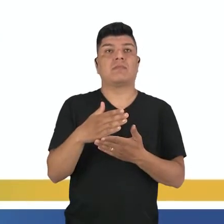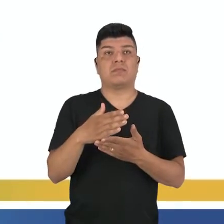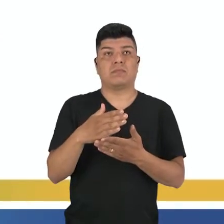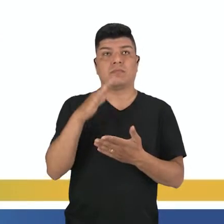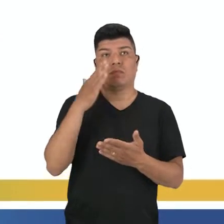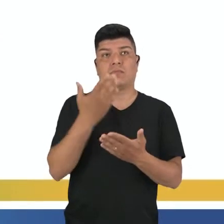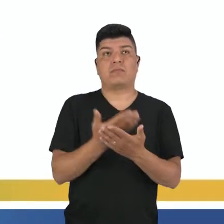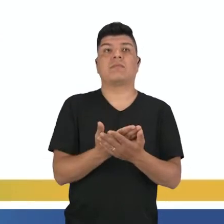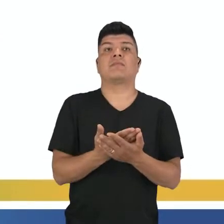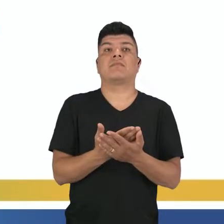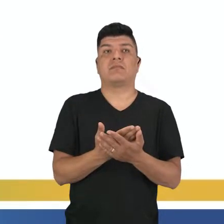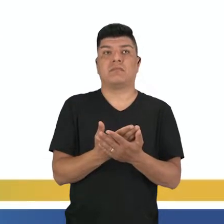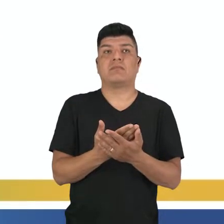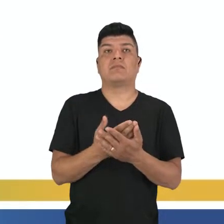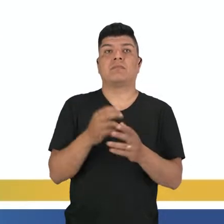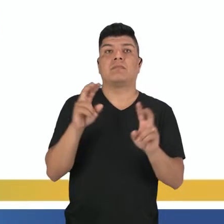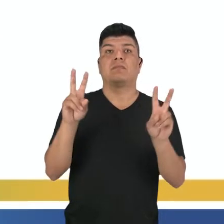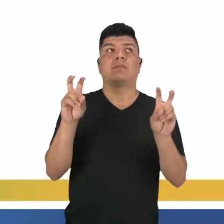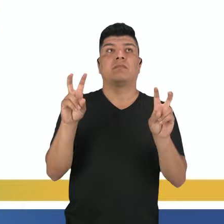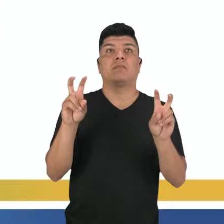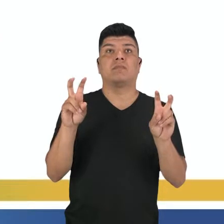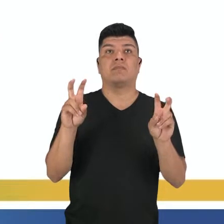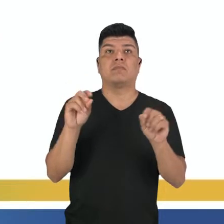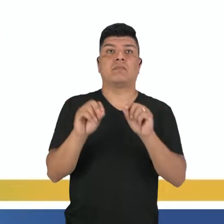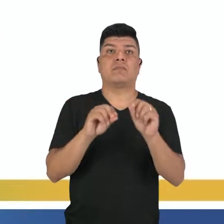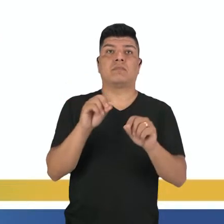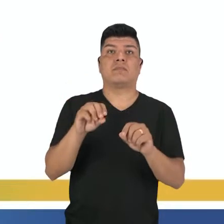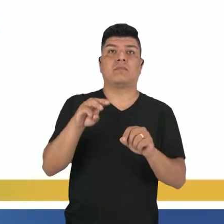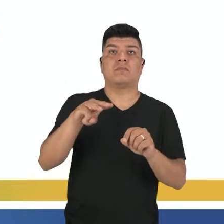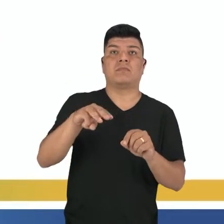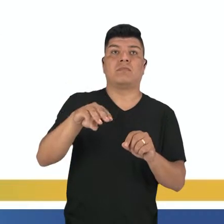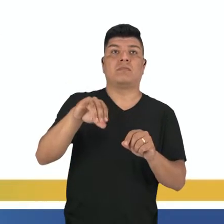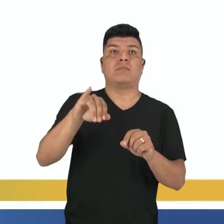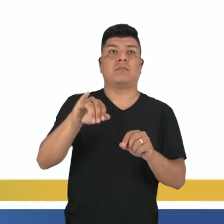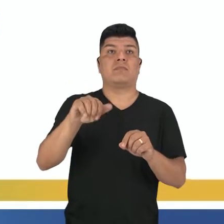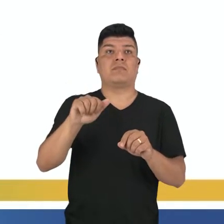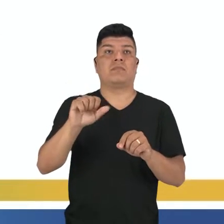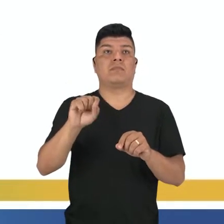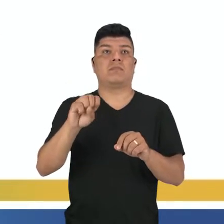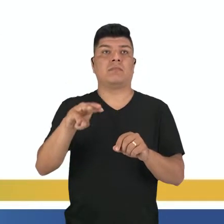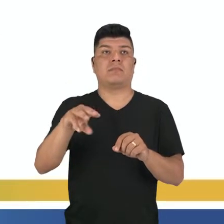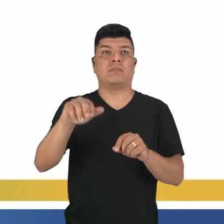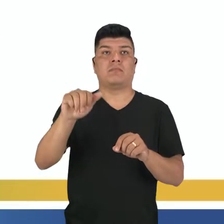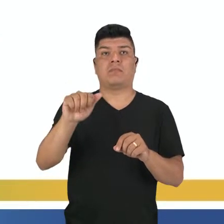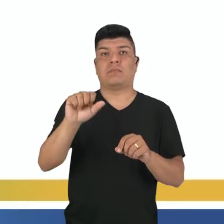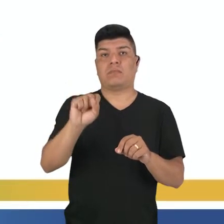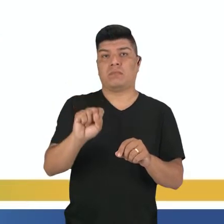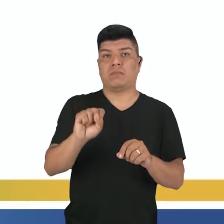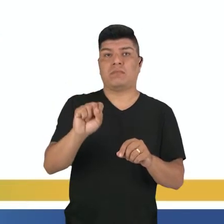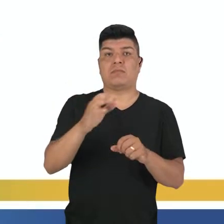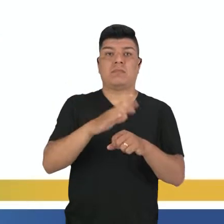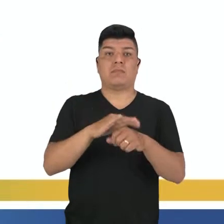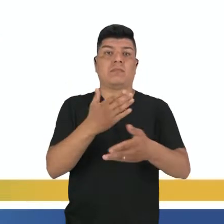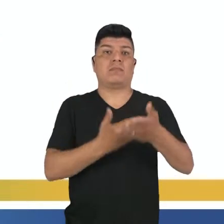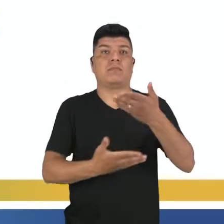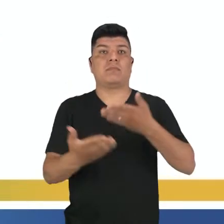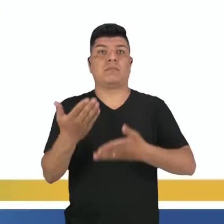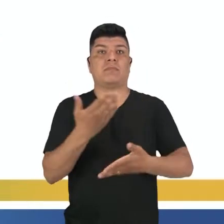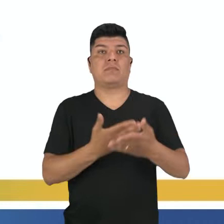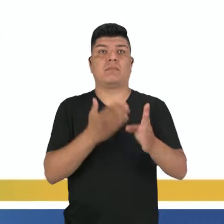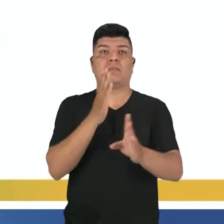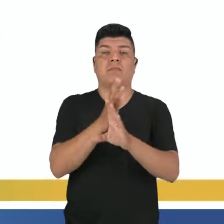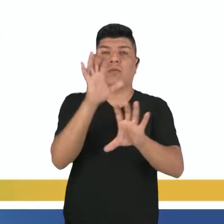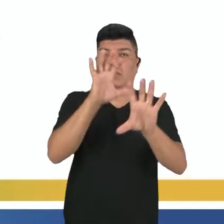começaram a acreditar na teoria dos miasmas, né, que consistiam em dizer que as doenças eram transmitidas pelos